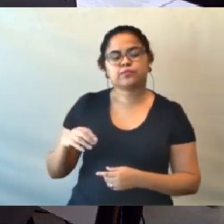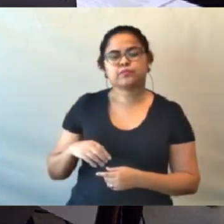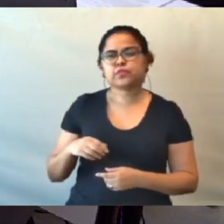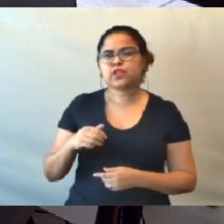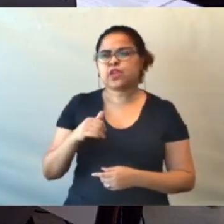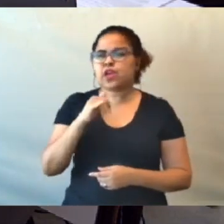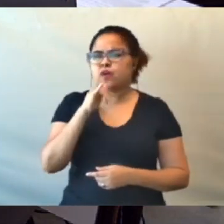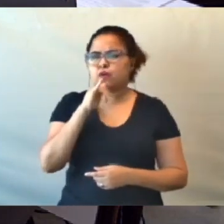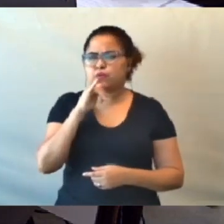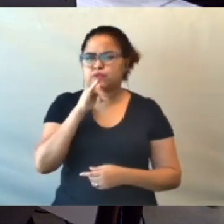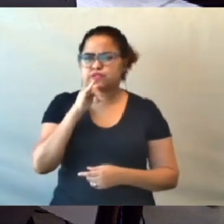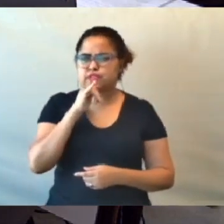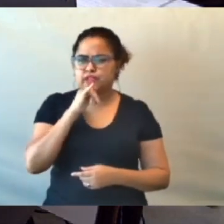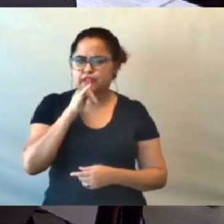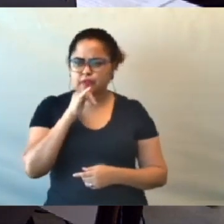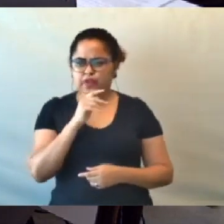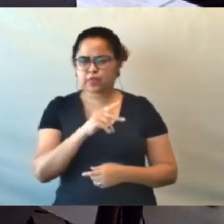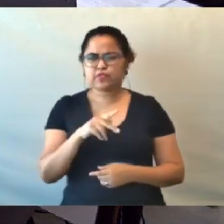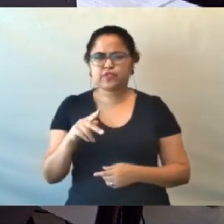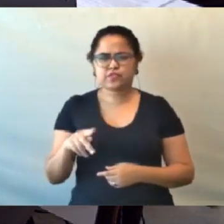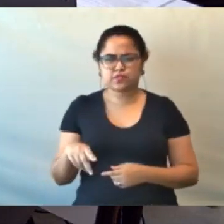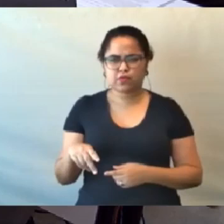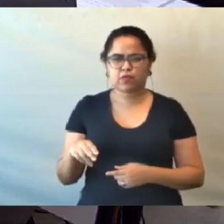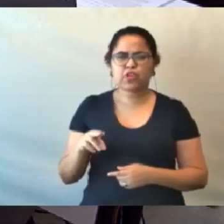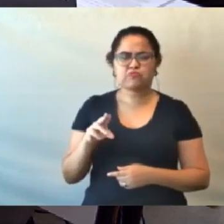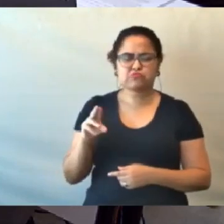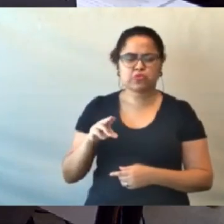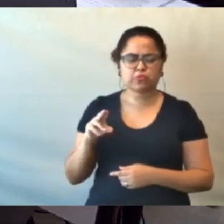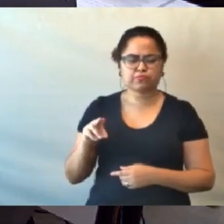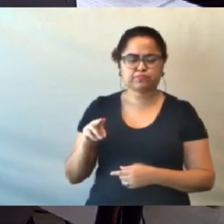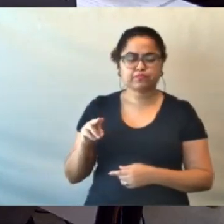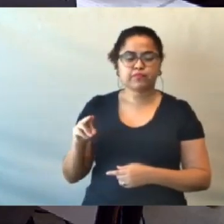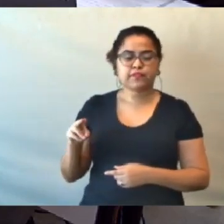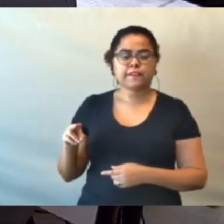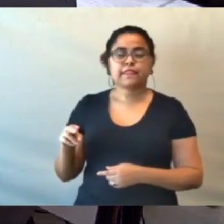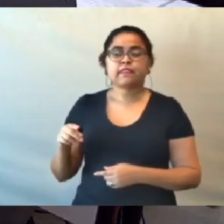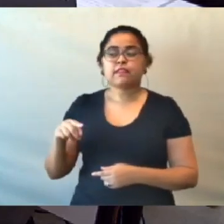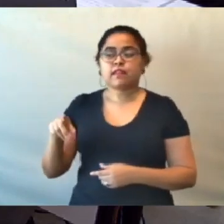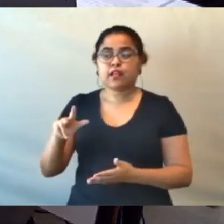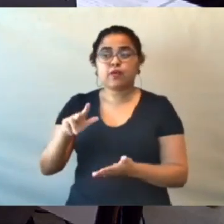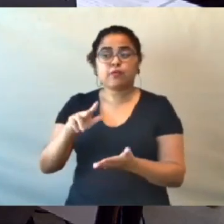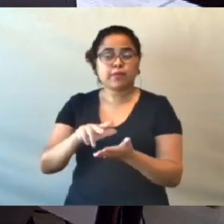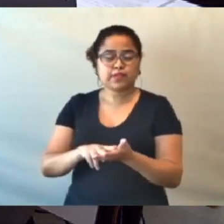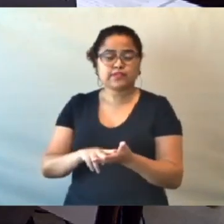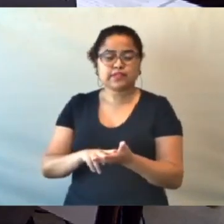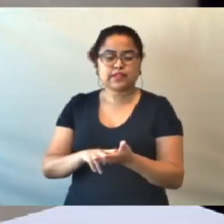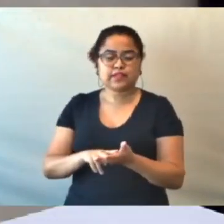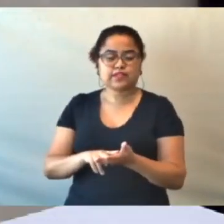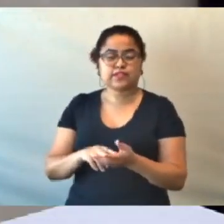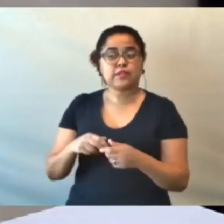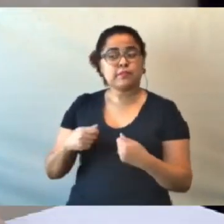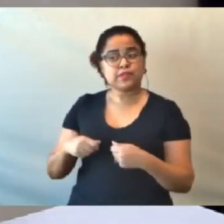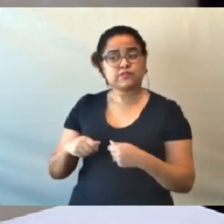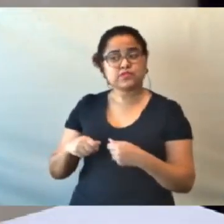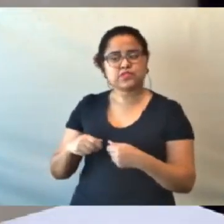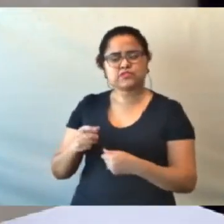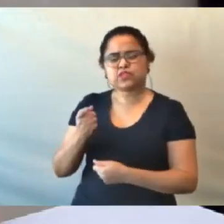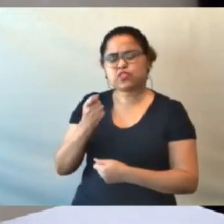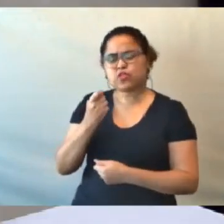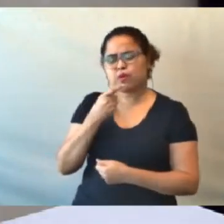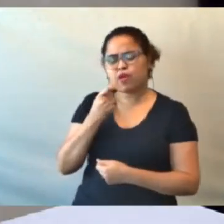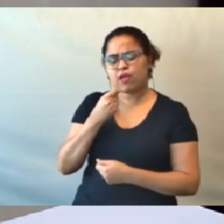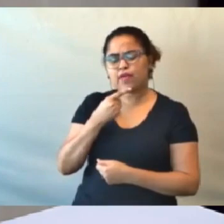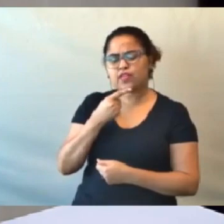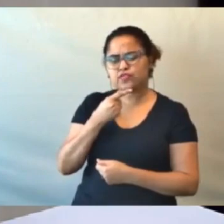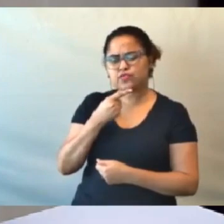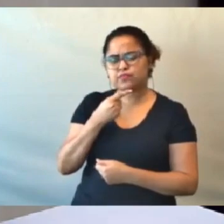da reunião, né? Você tem lá um paciente e ele precisa de tomar um remédio. E ele depende de estar vivo com